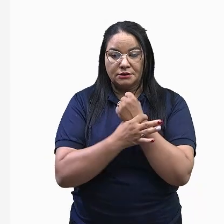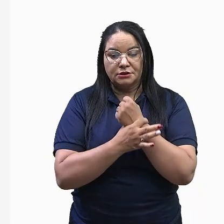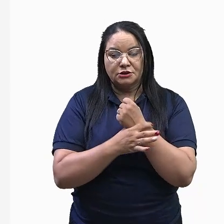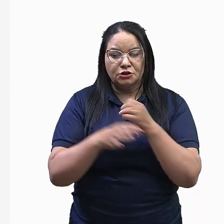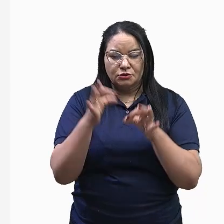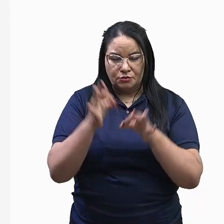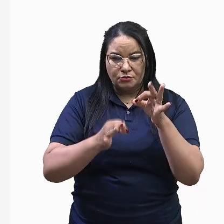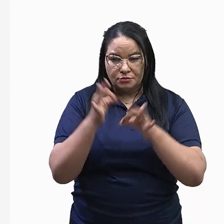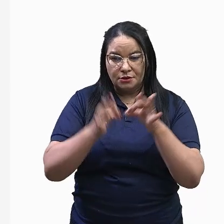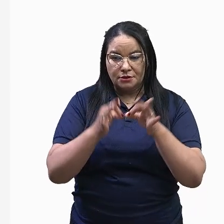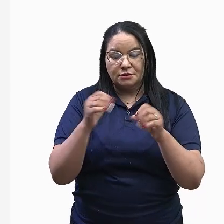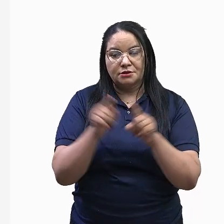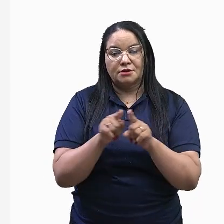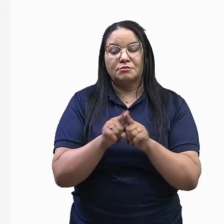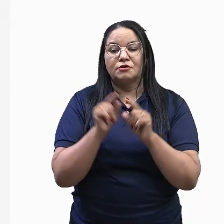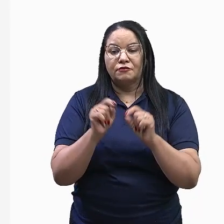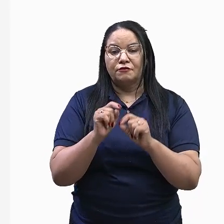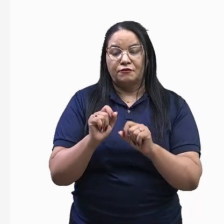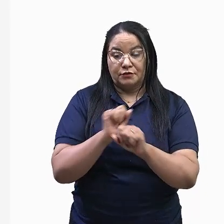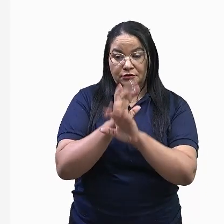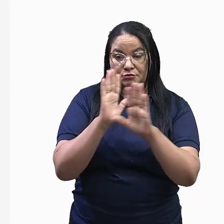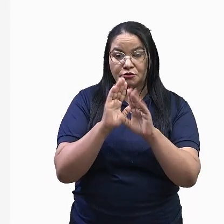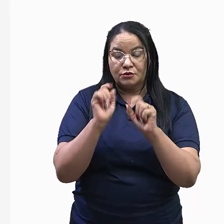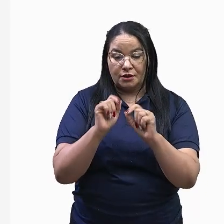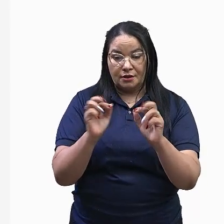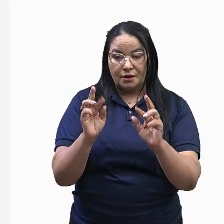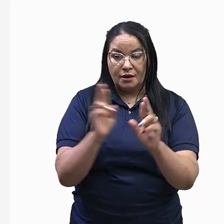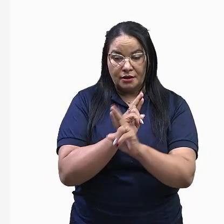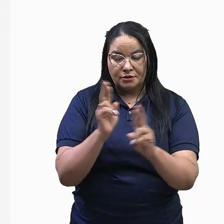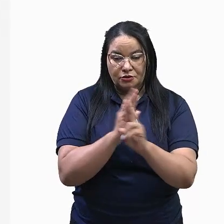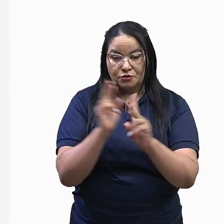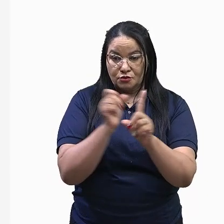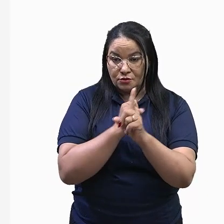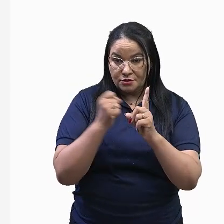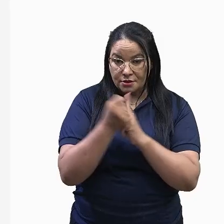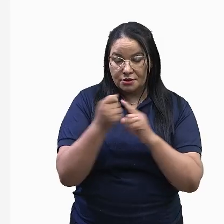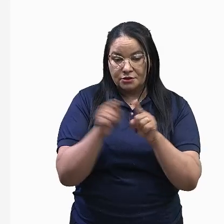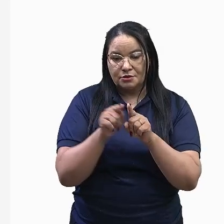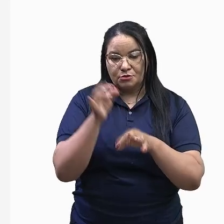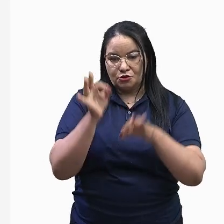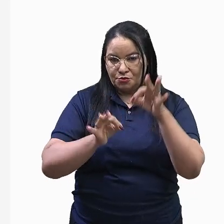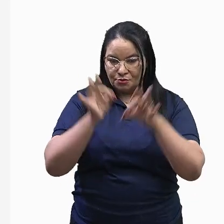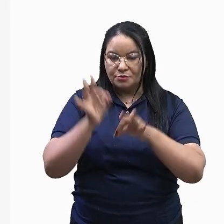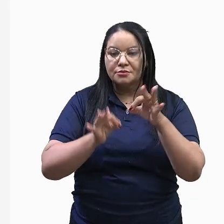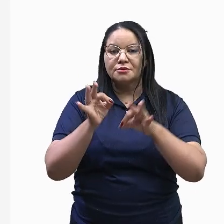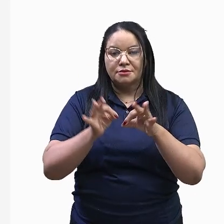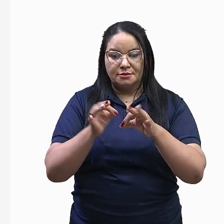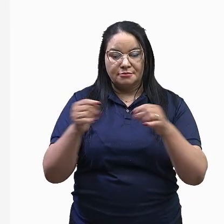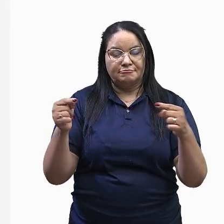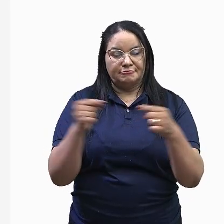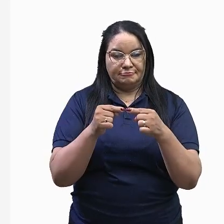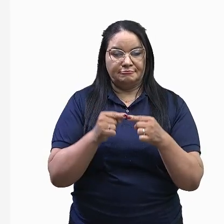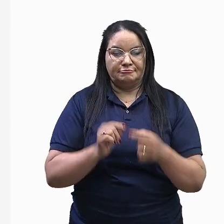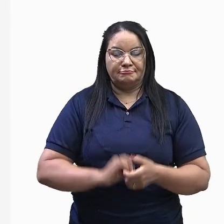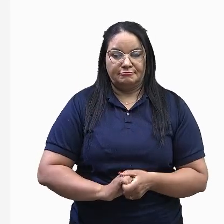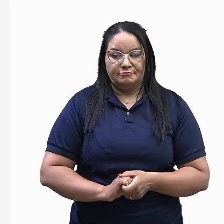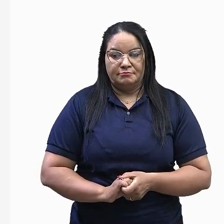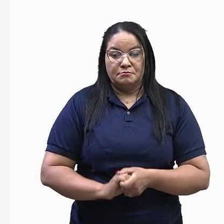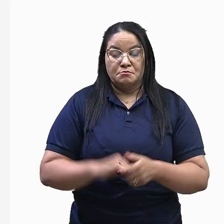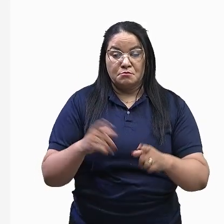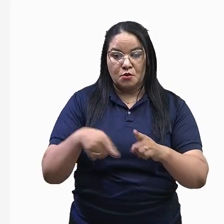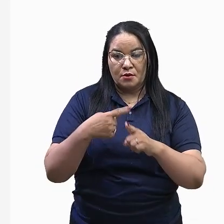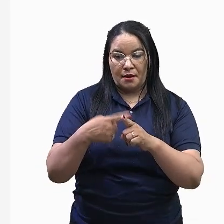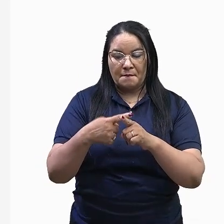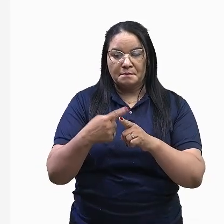proporcionam previsibilidade e estabilidade das relações sociais e jurídicas. Observem aí, olha, pois as